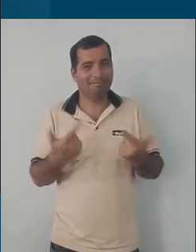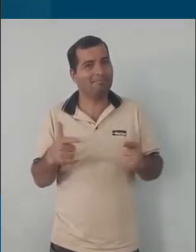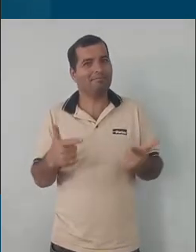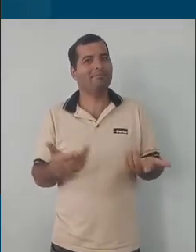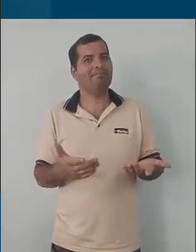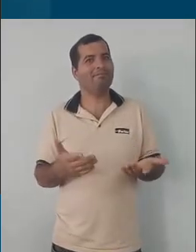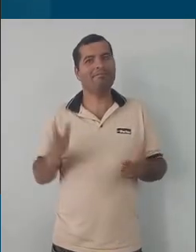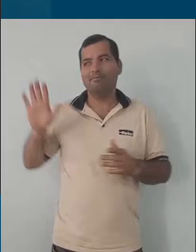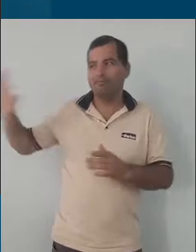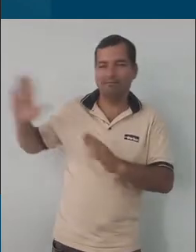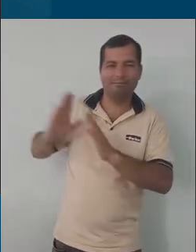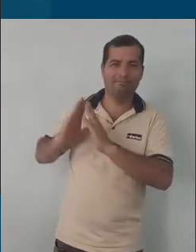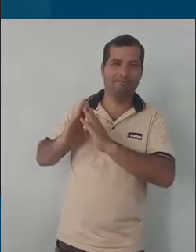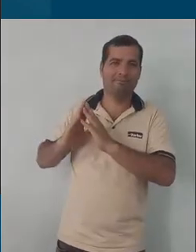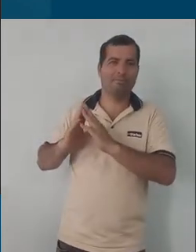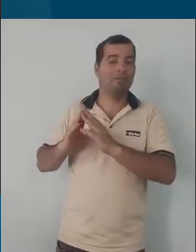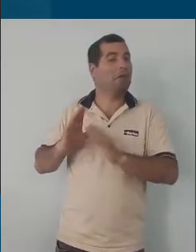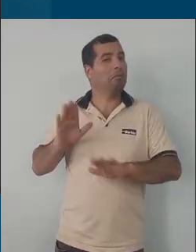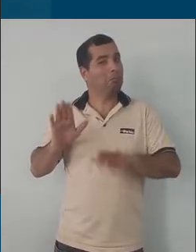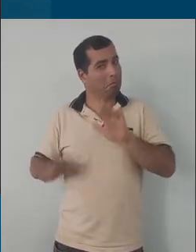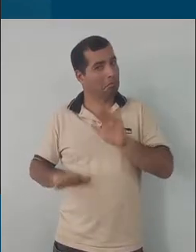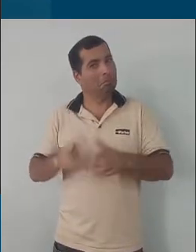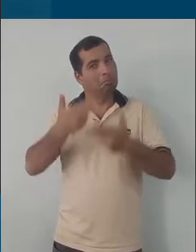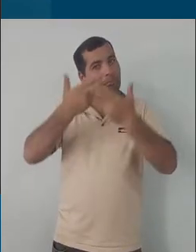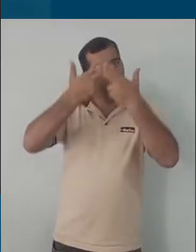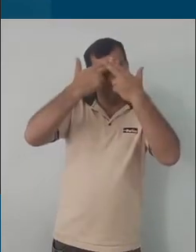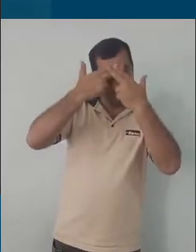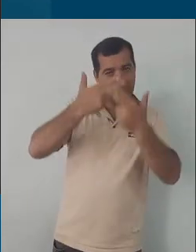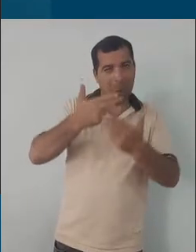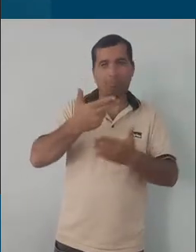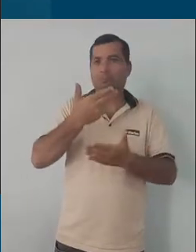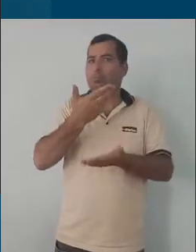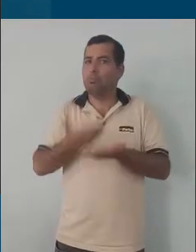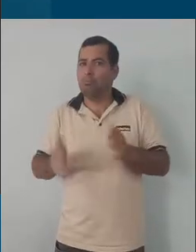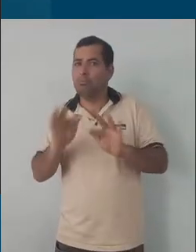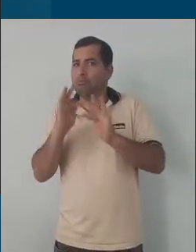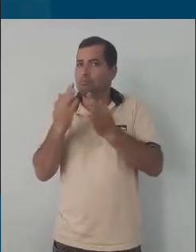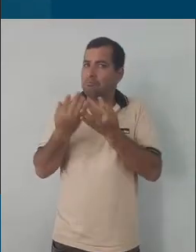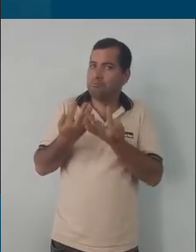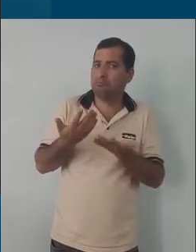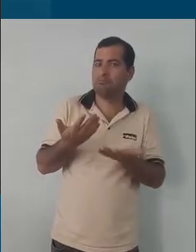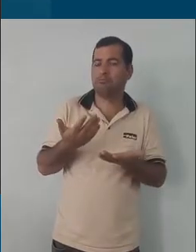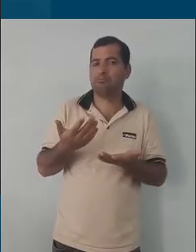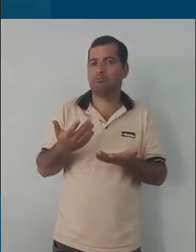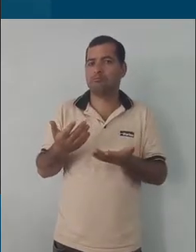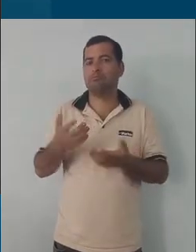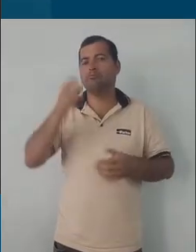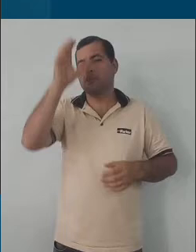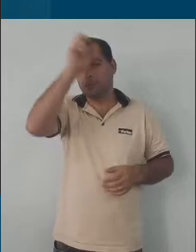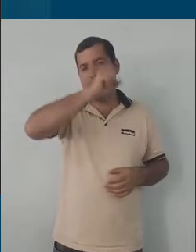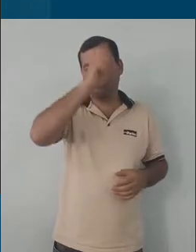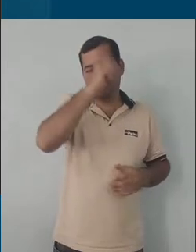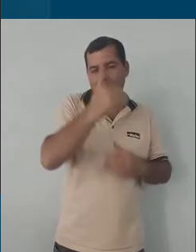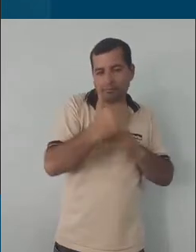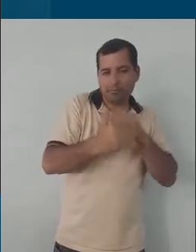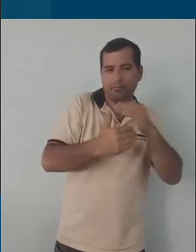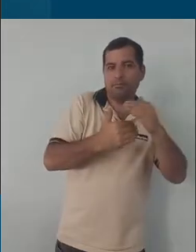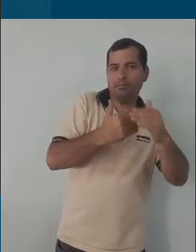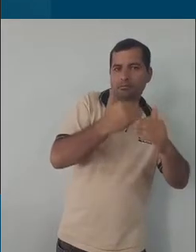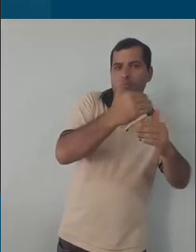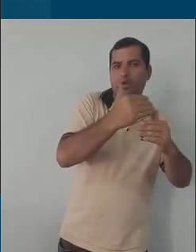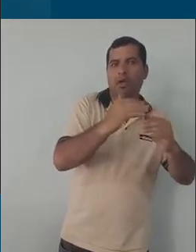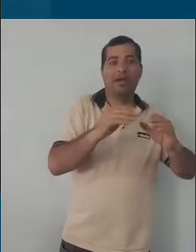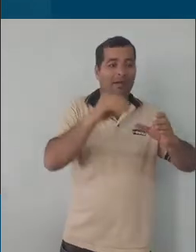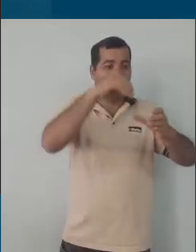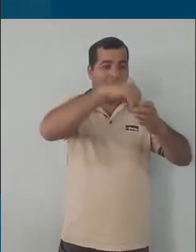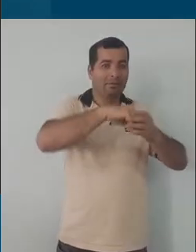consigo traumas, perdas e alguns aprendizados que foram desenvolvidos não no ambiente escolar, mas